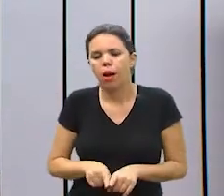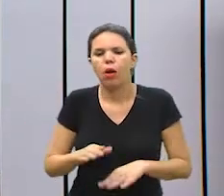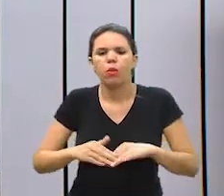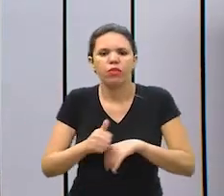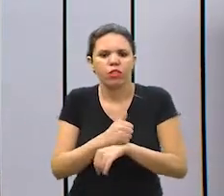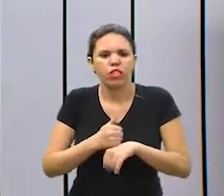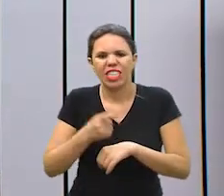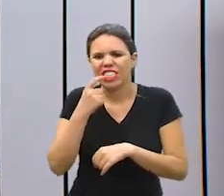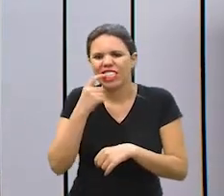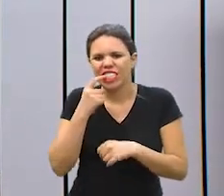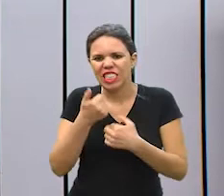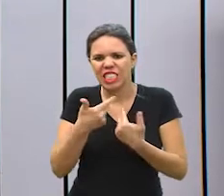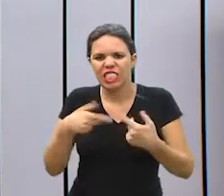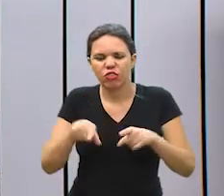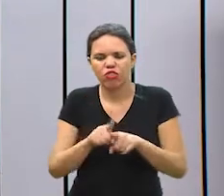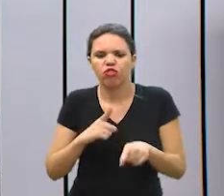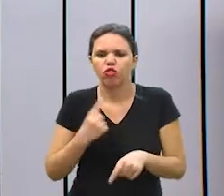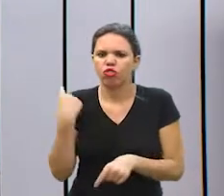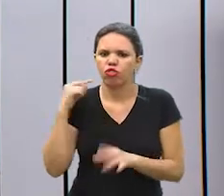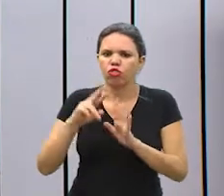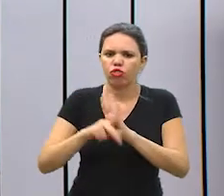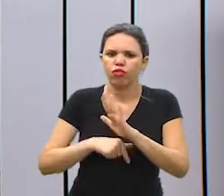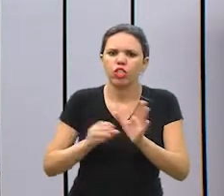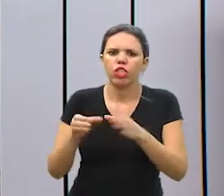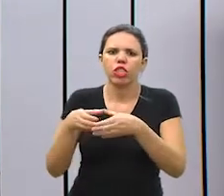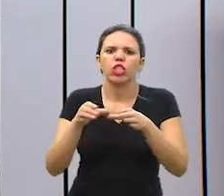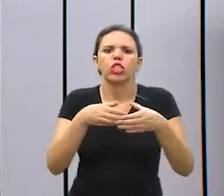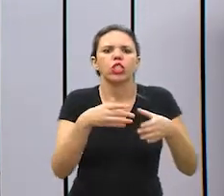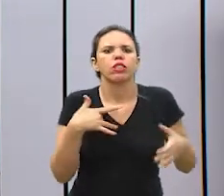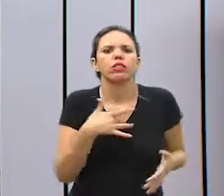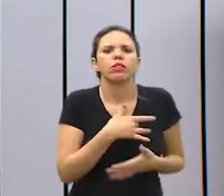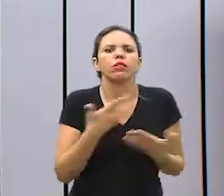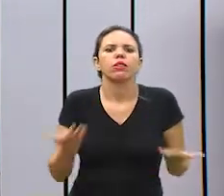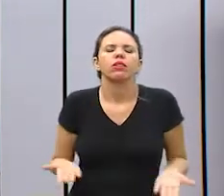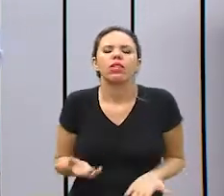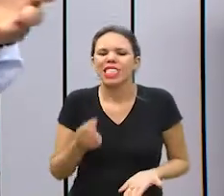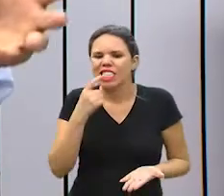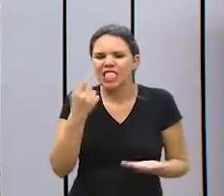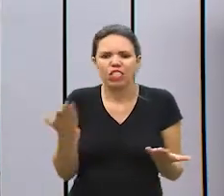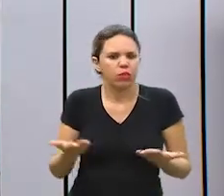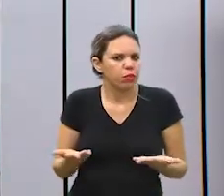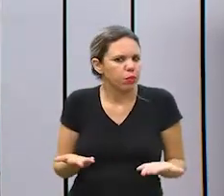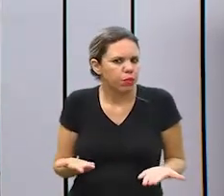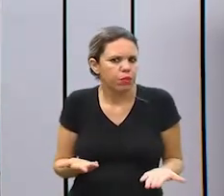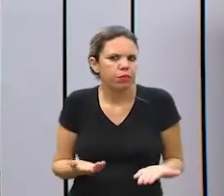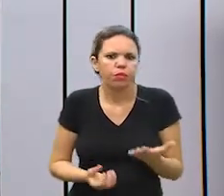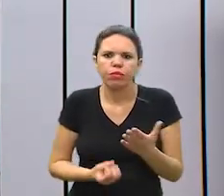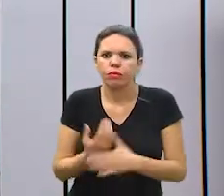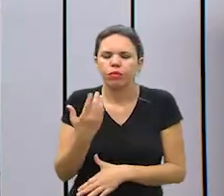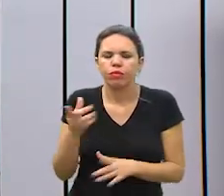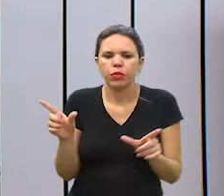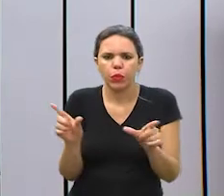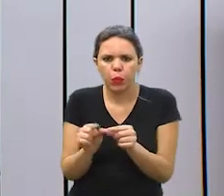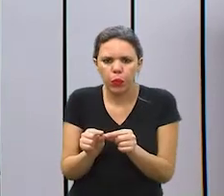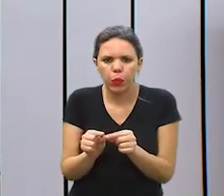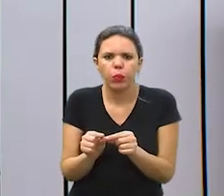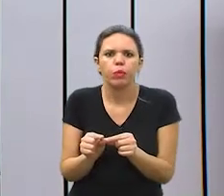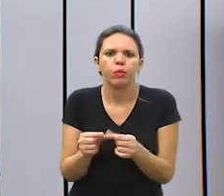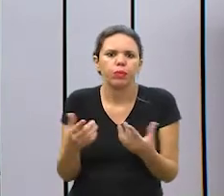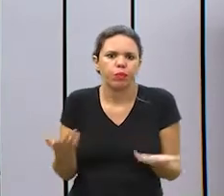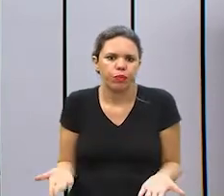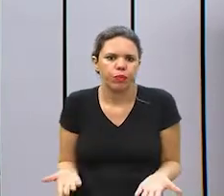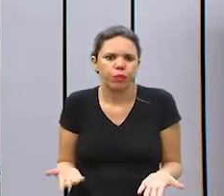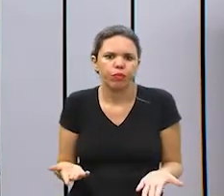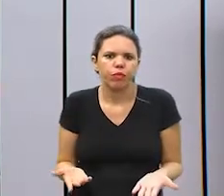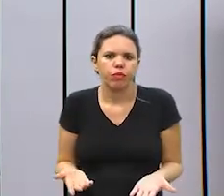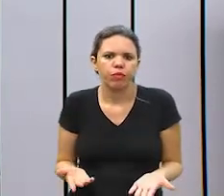profissionais da odontologia. A gente tinha lá várias equipes, né, de saúde bucal. Hoje isso se reduziu muito, né?